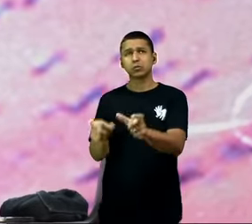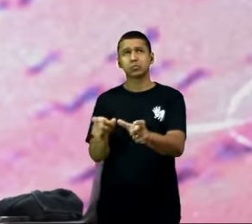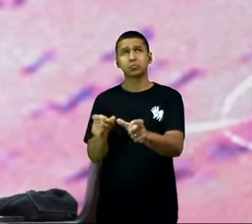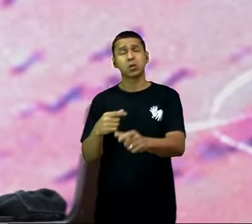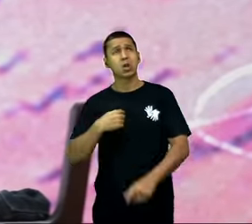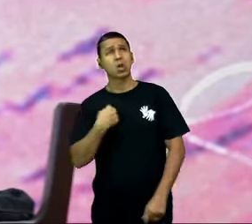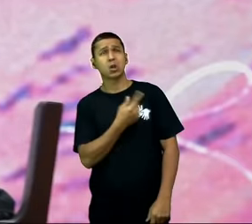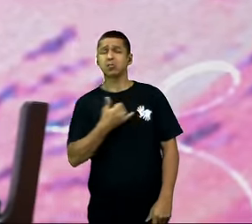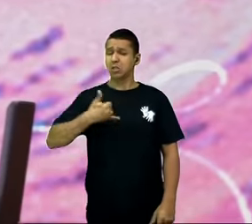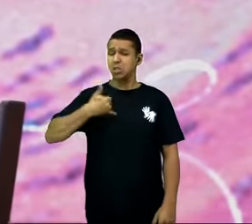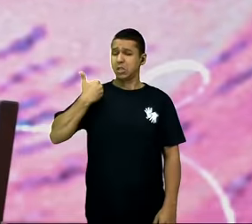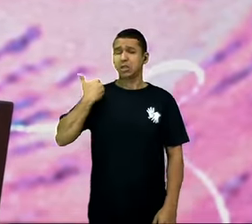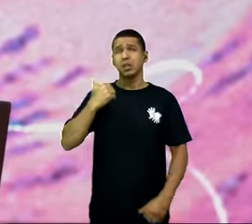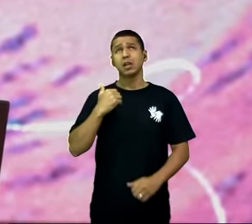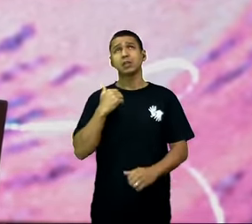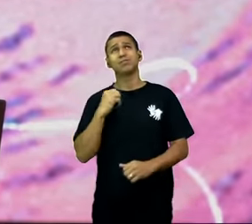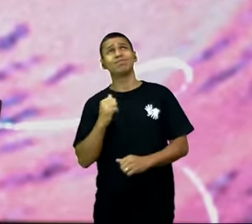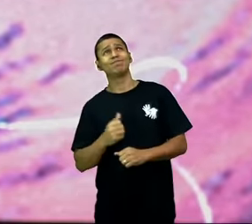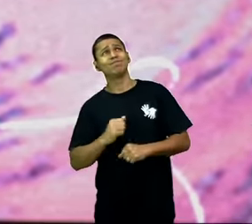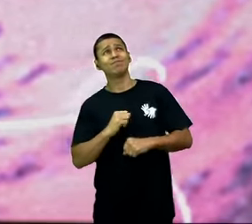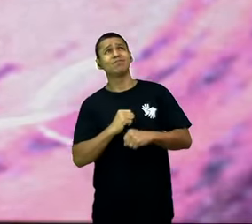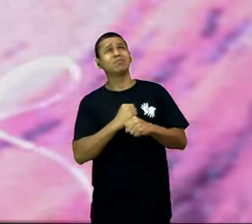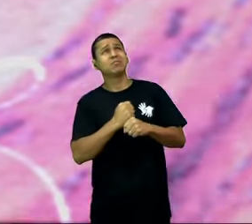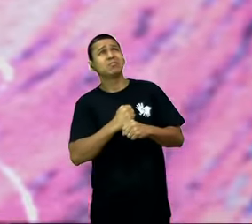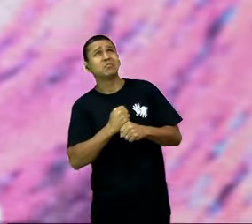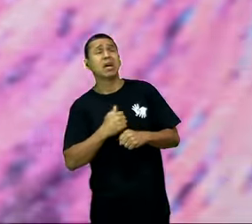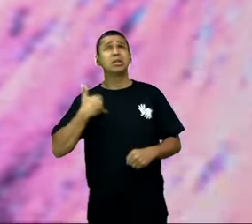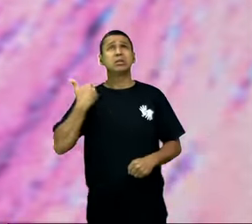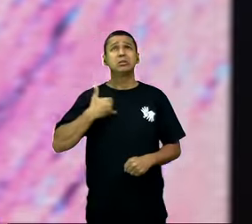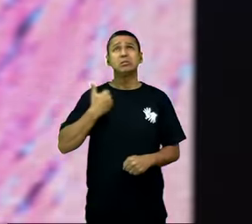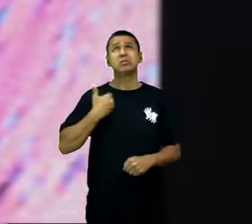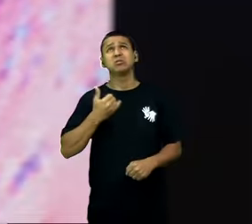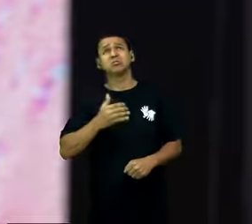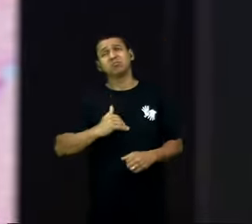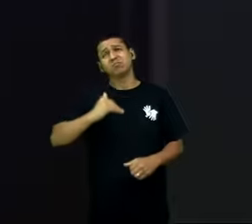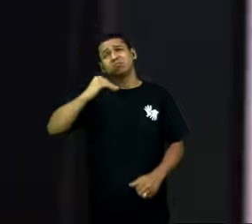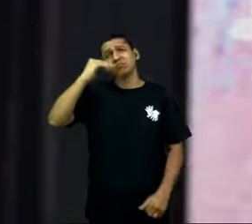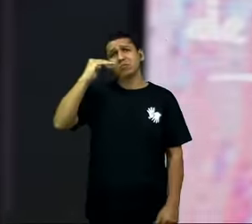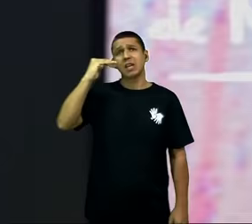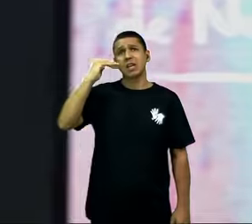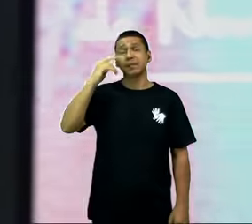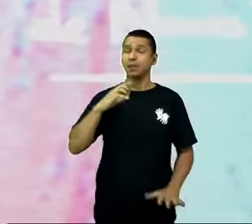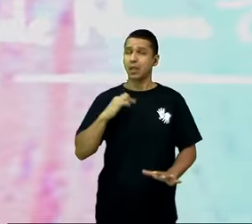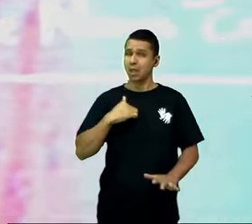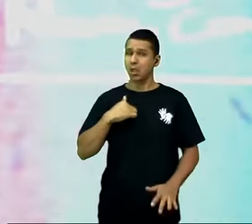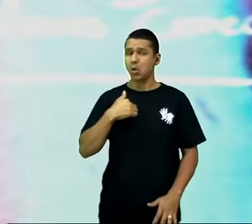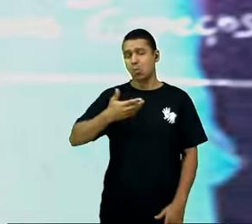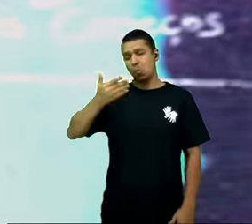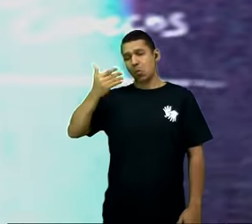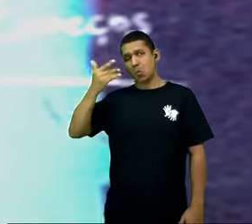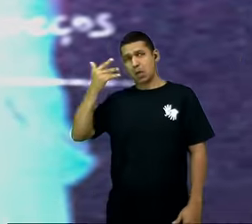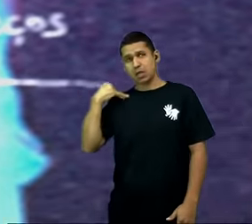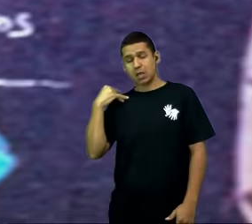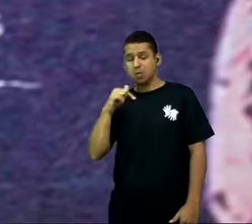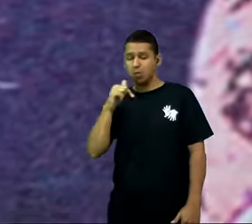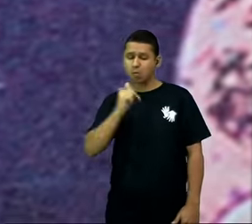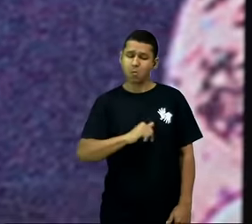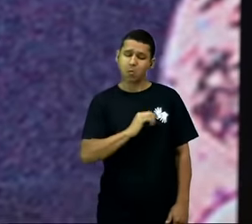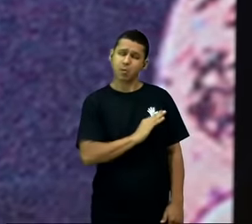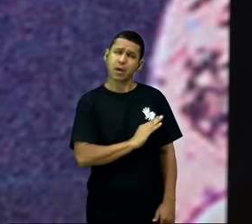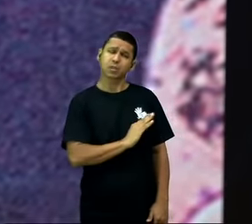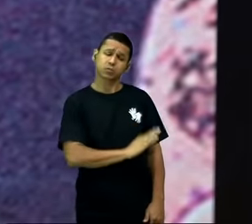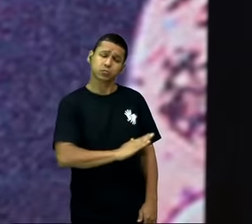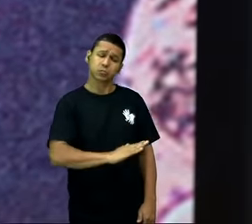velho, né? Eu não sei se eu estou me sentindo mais velho, mas eu quando era mais novo, eu tinha mais facilidade de